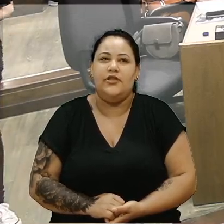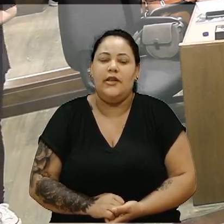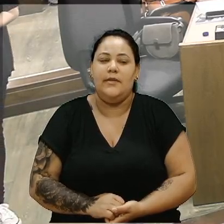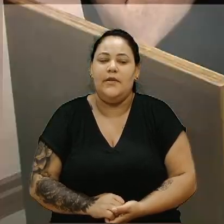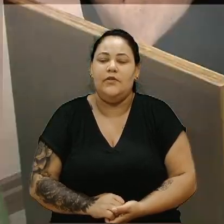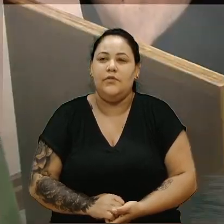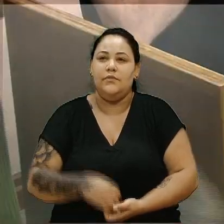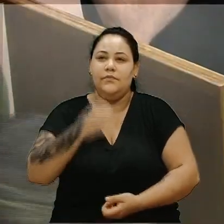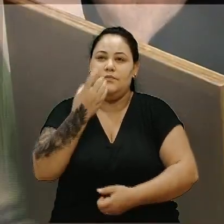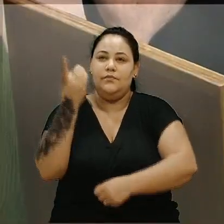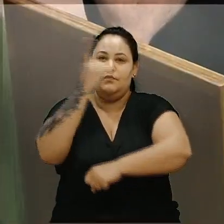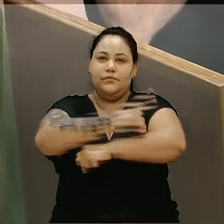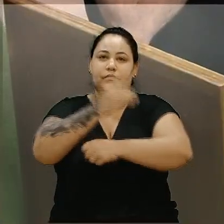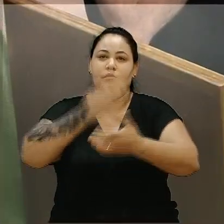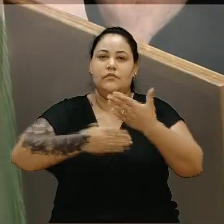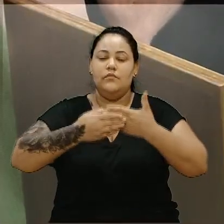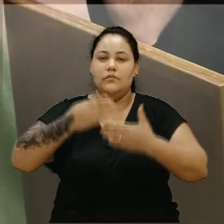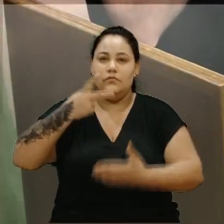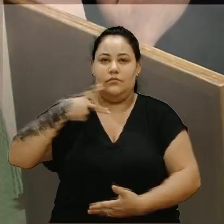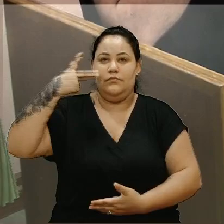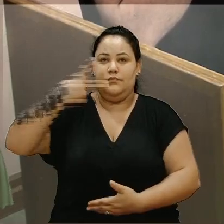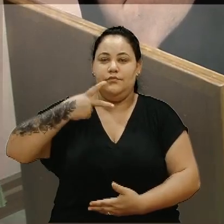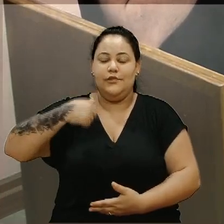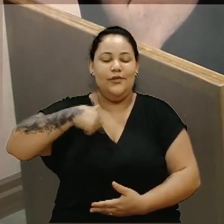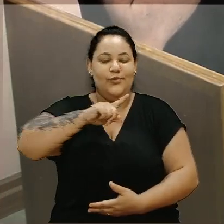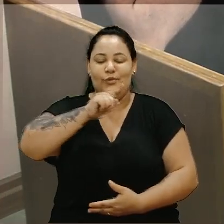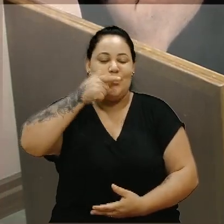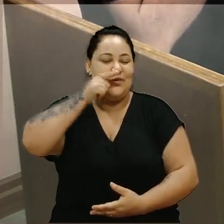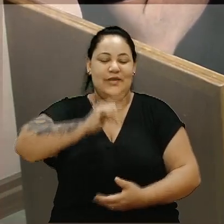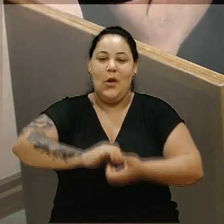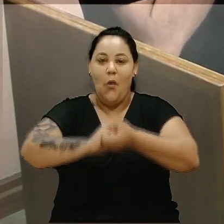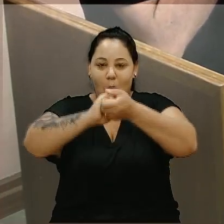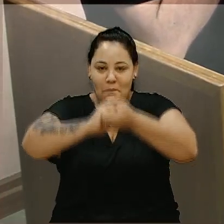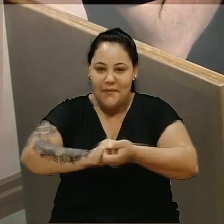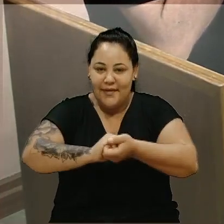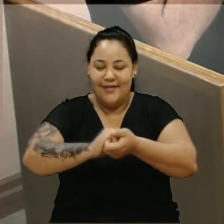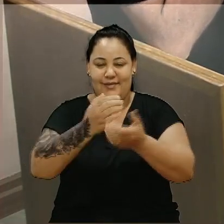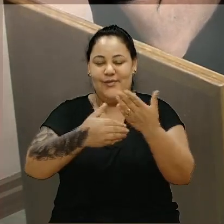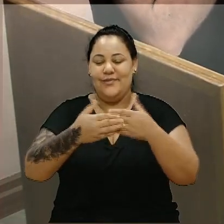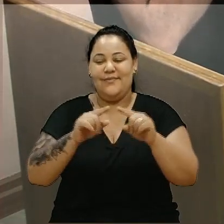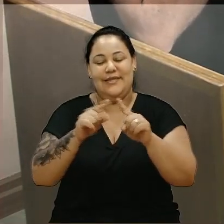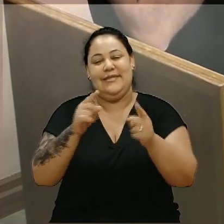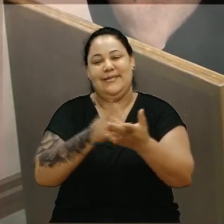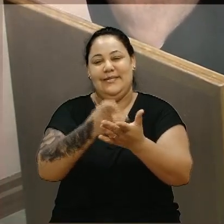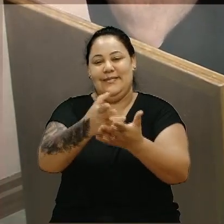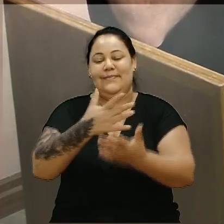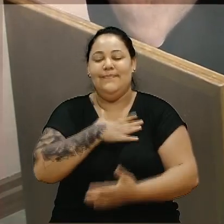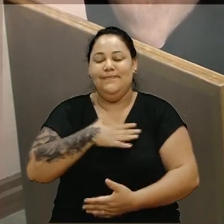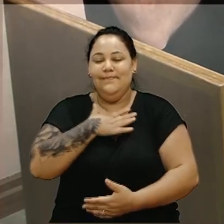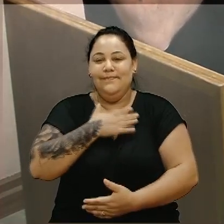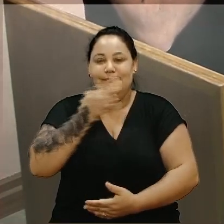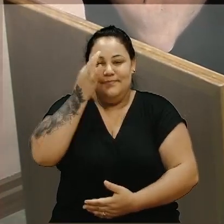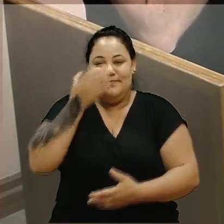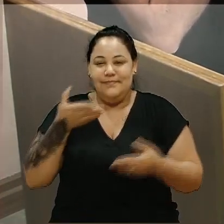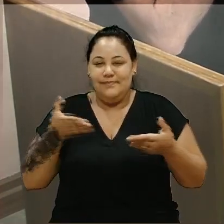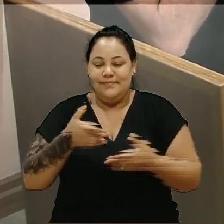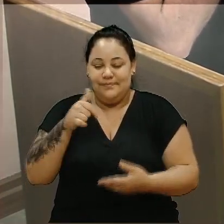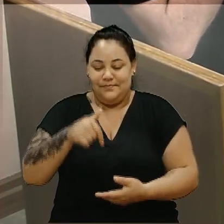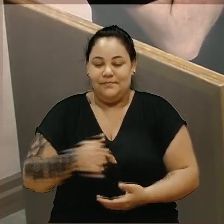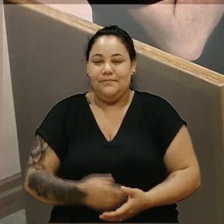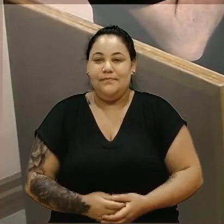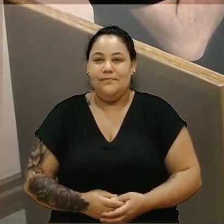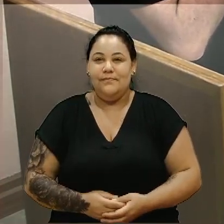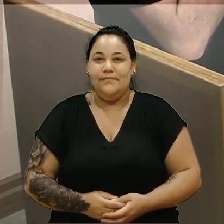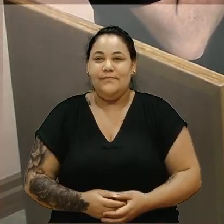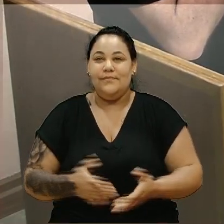Bom dia, senhores vereadores. Não consegui cumprimentar todos, né, mas é sempre uma satisfação estar aqui à casa.